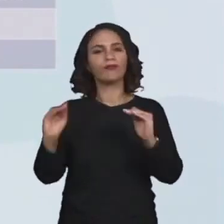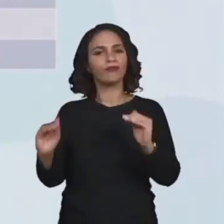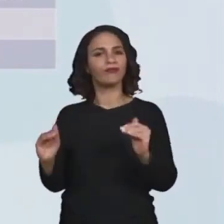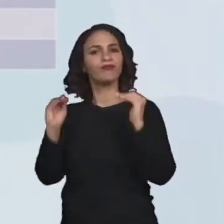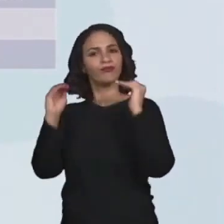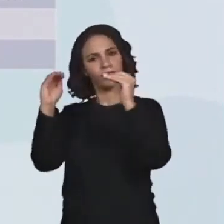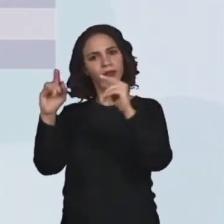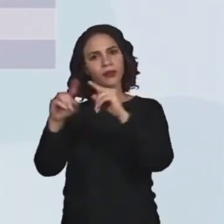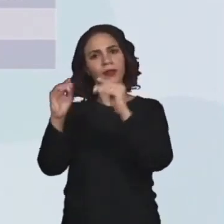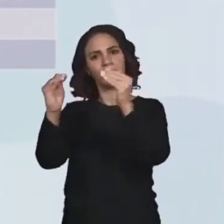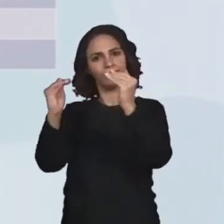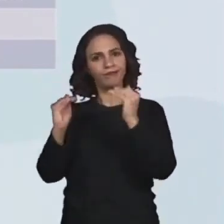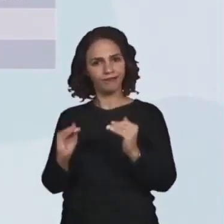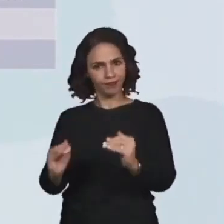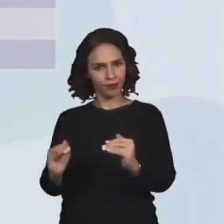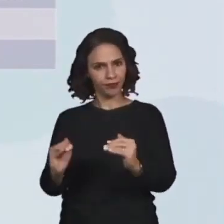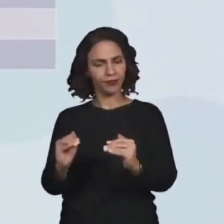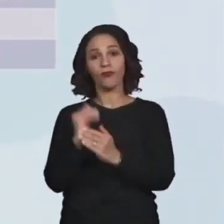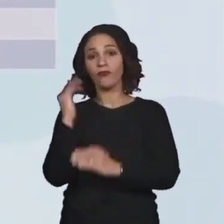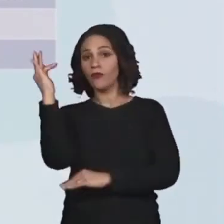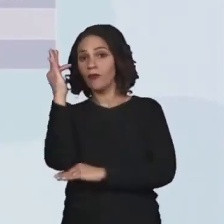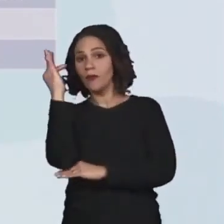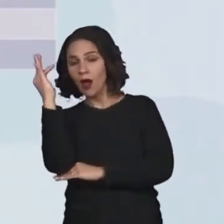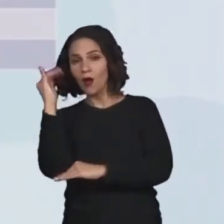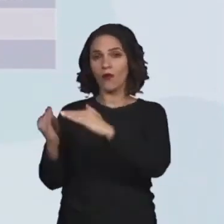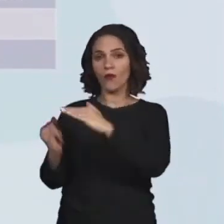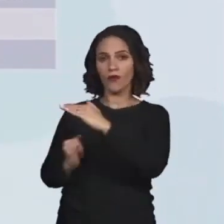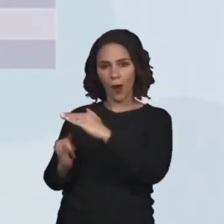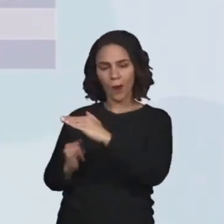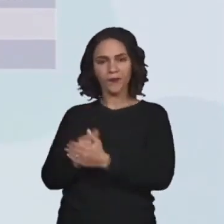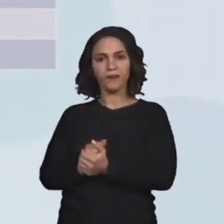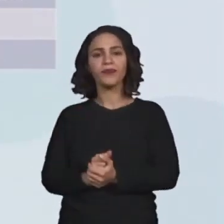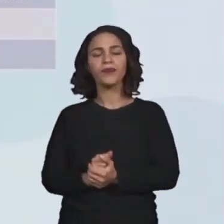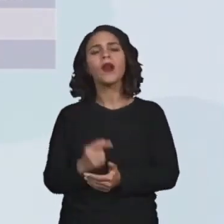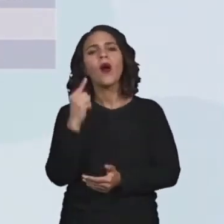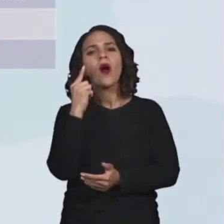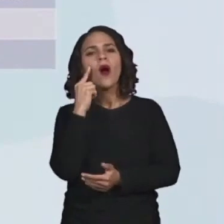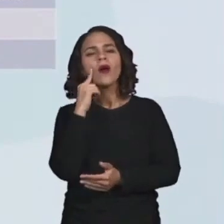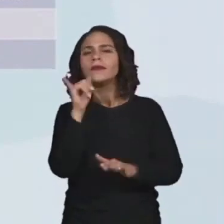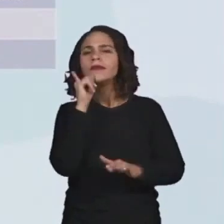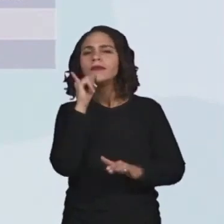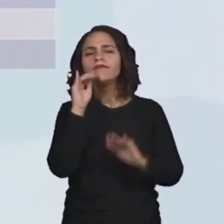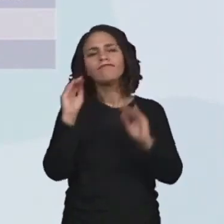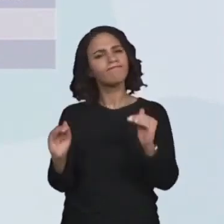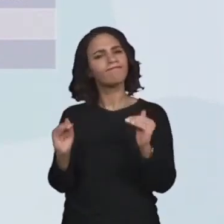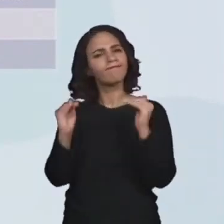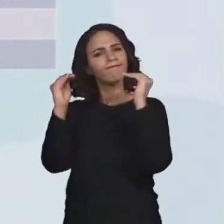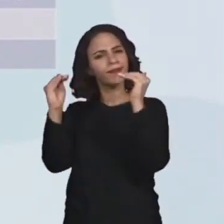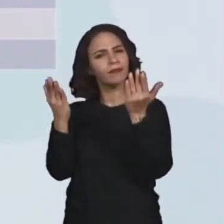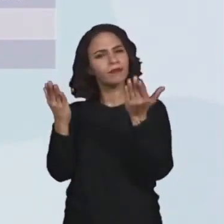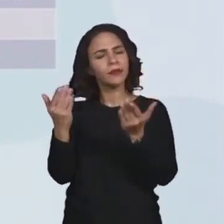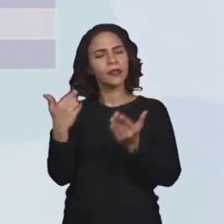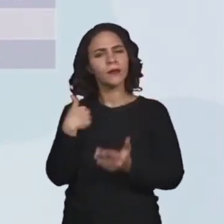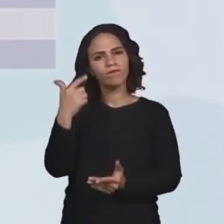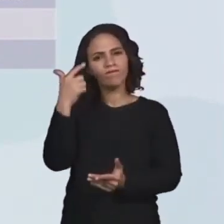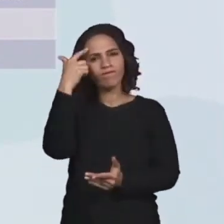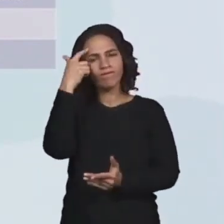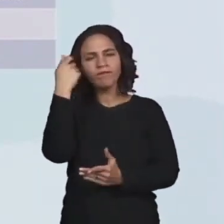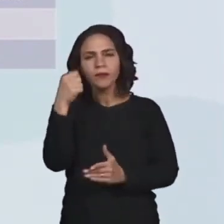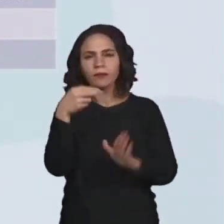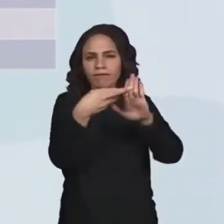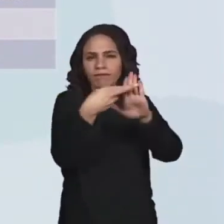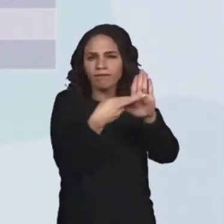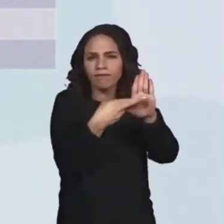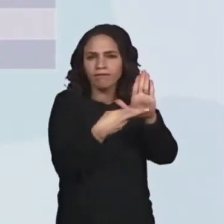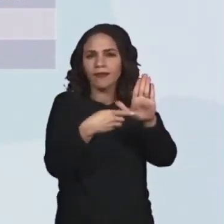e a informal. Numa situação formal de uso, nós temos uma preocupação maior com o uso das